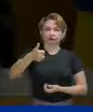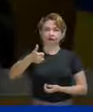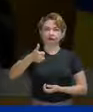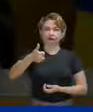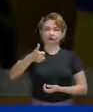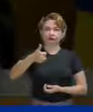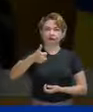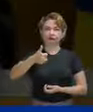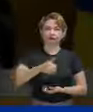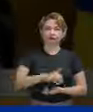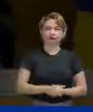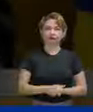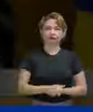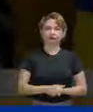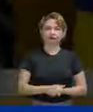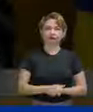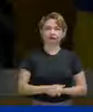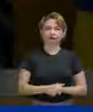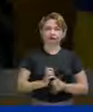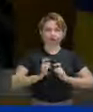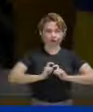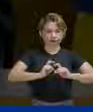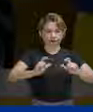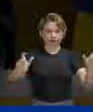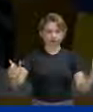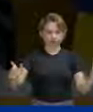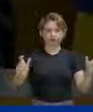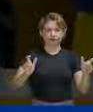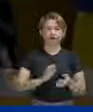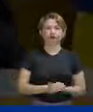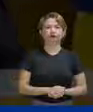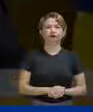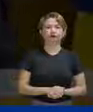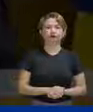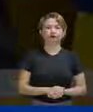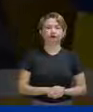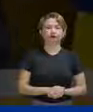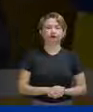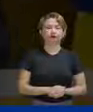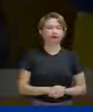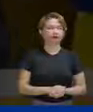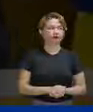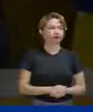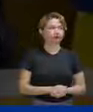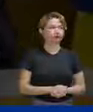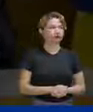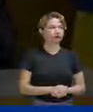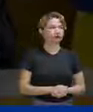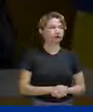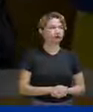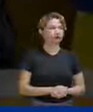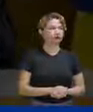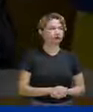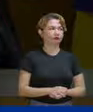21, estamos todos convocados para a sessão. Deixa eu só olhar aqui, eu tenho